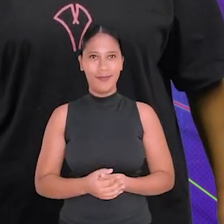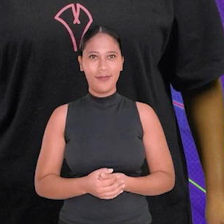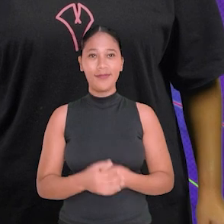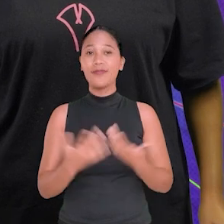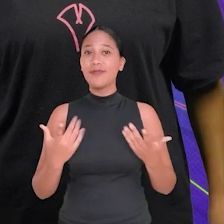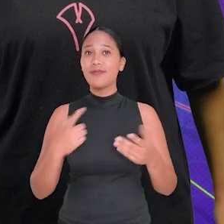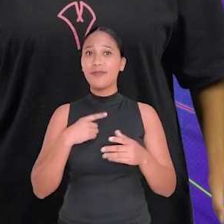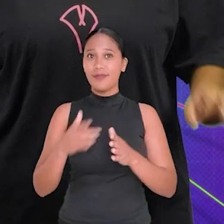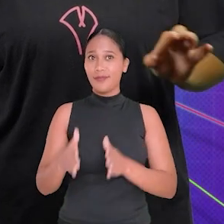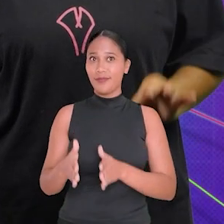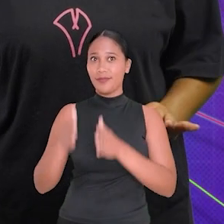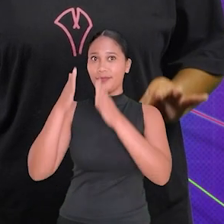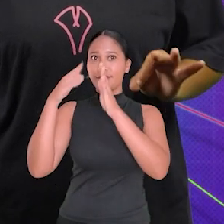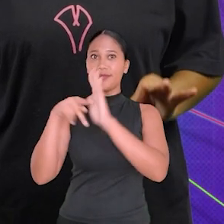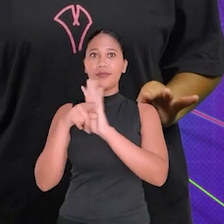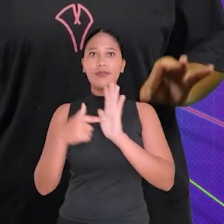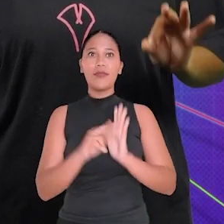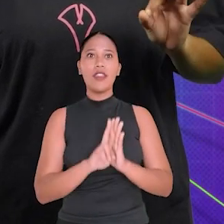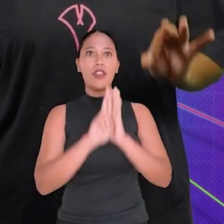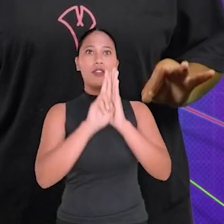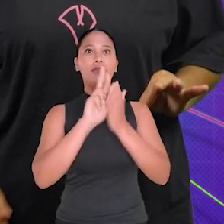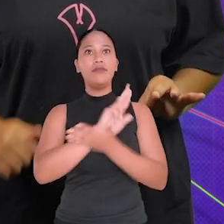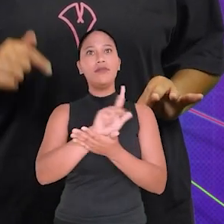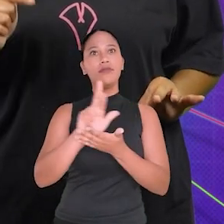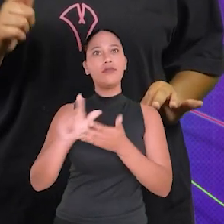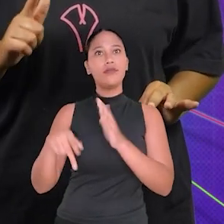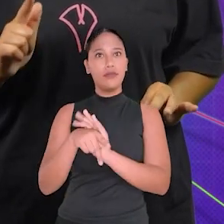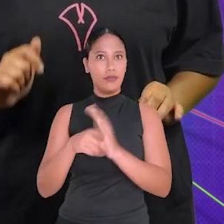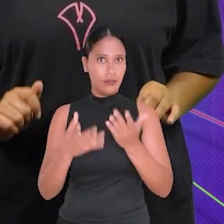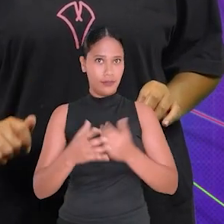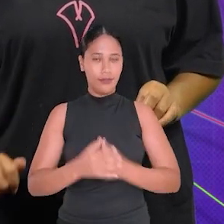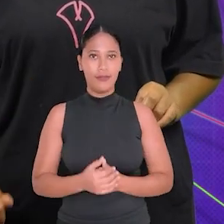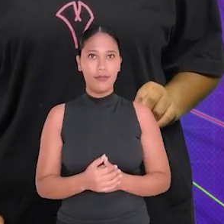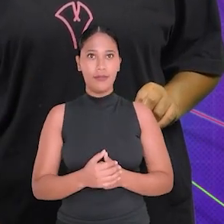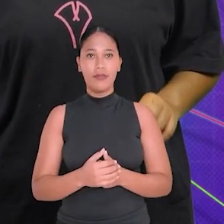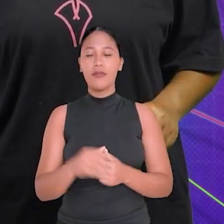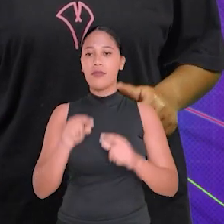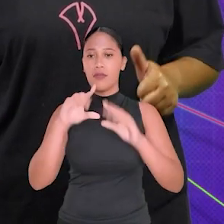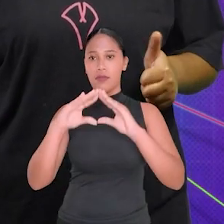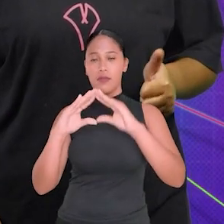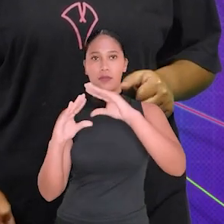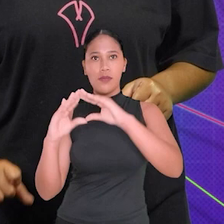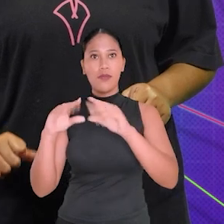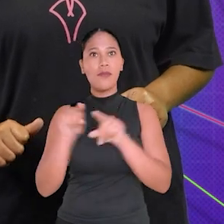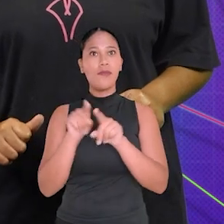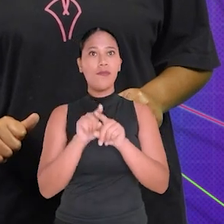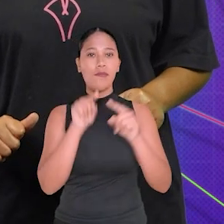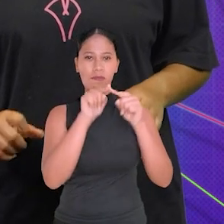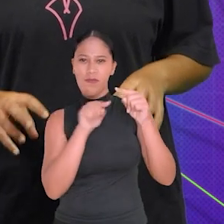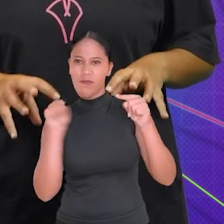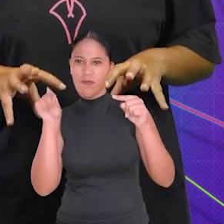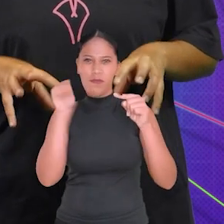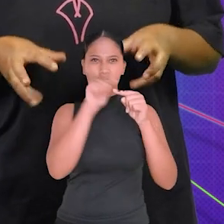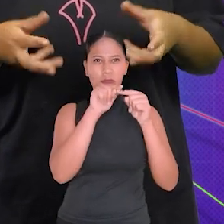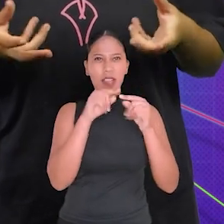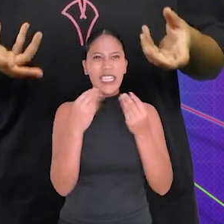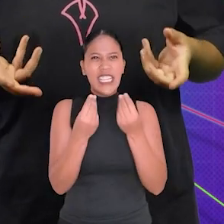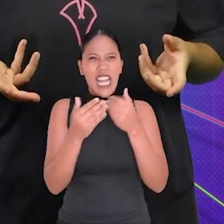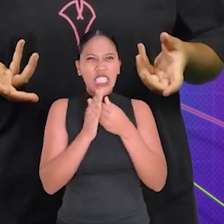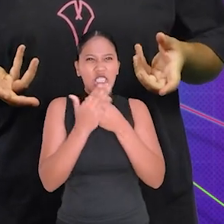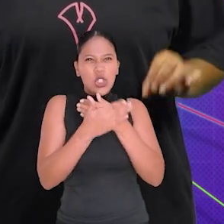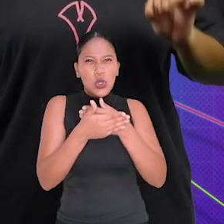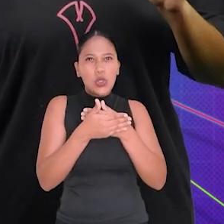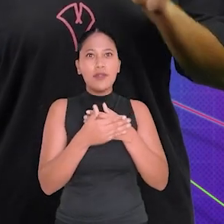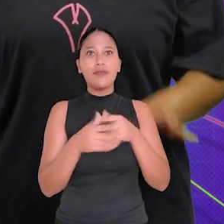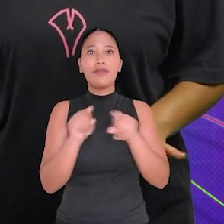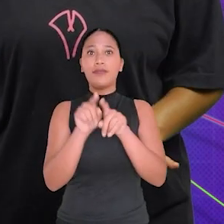destacarem ao cenário. As torres de defesa são representadas por diferentes formas geométricas, como triângulos e retângulos, com detalhes e